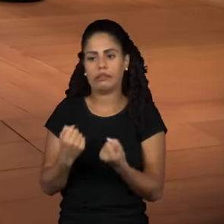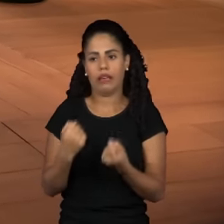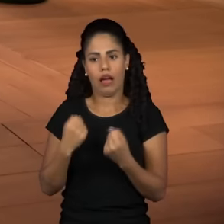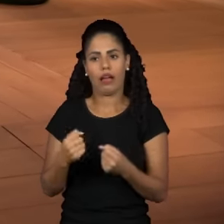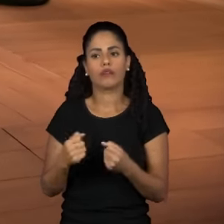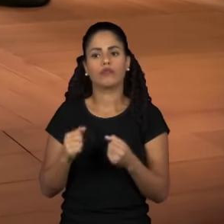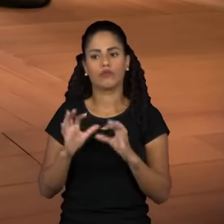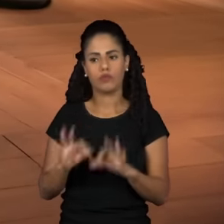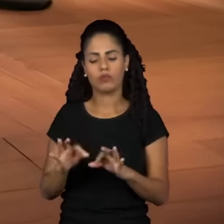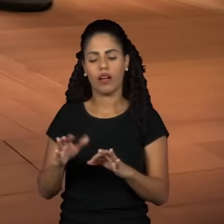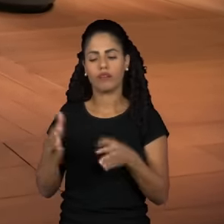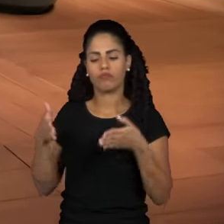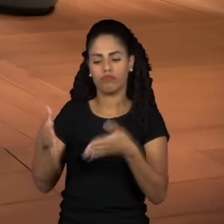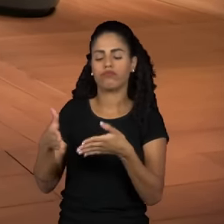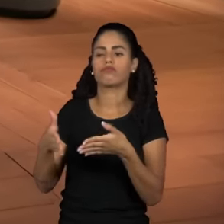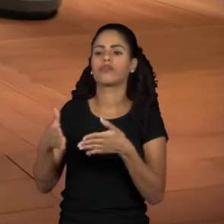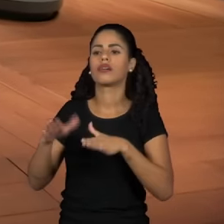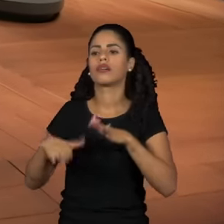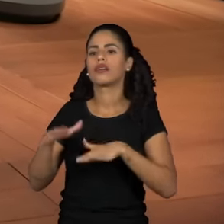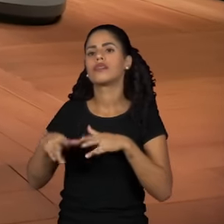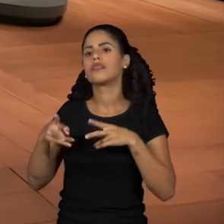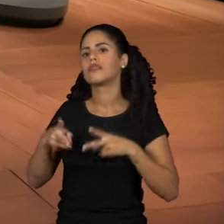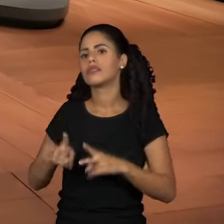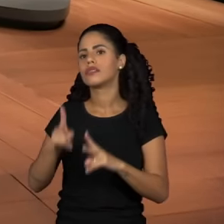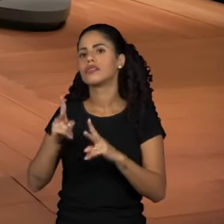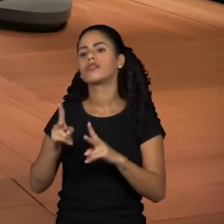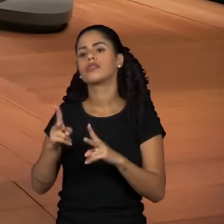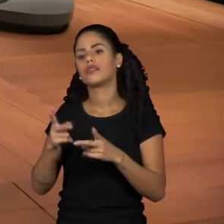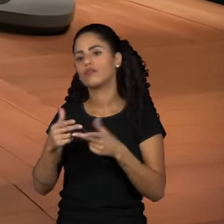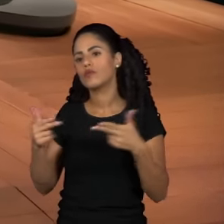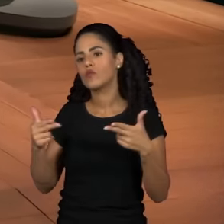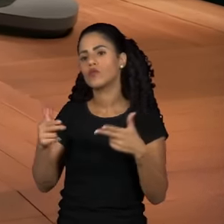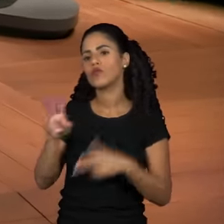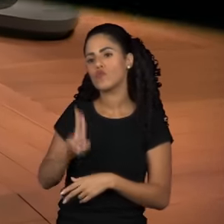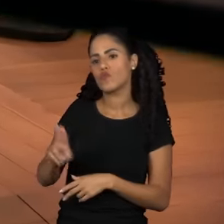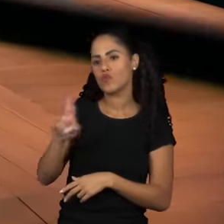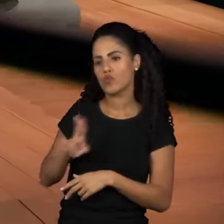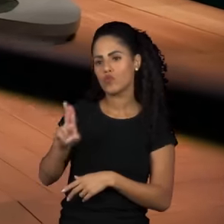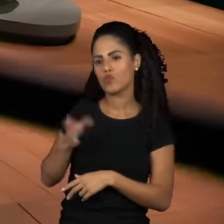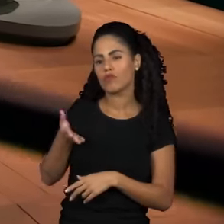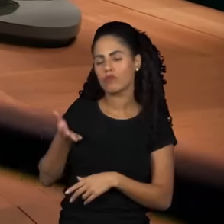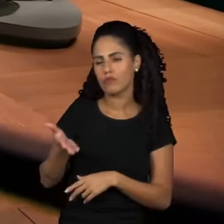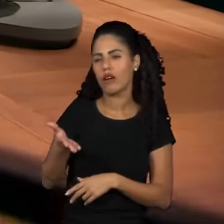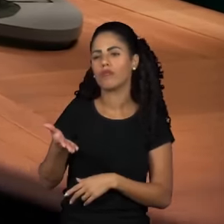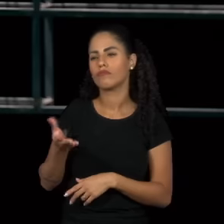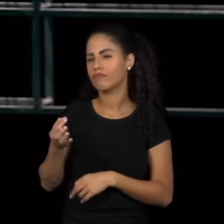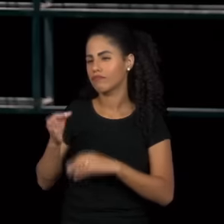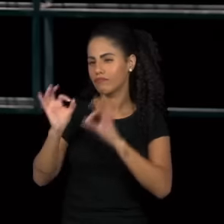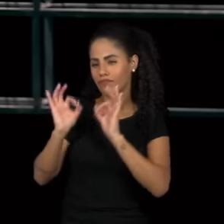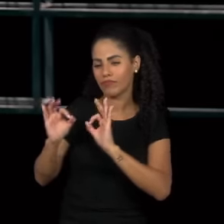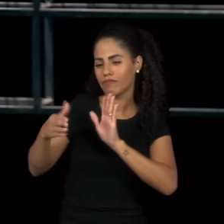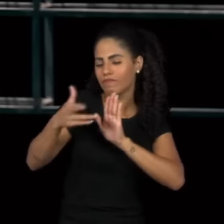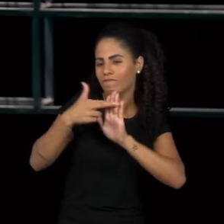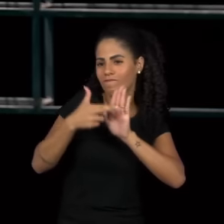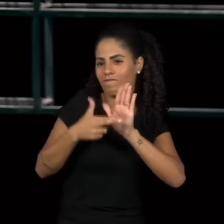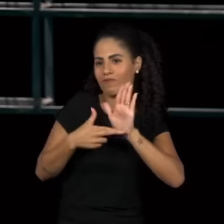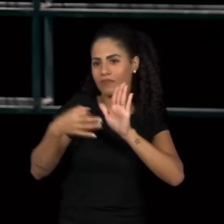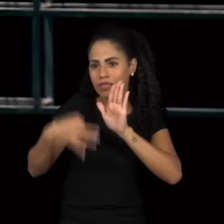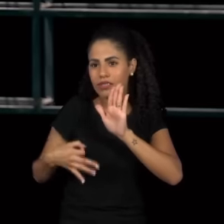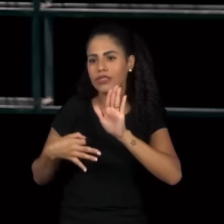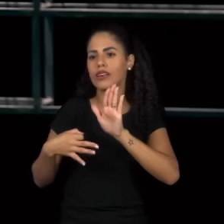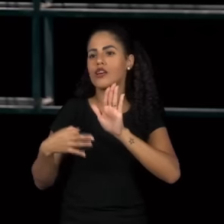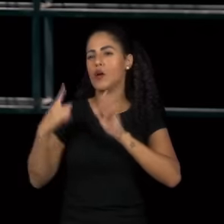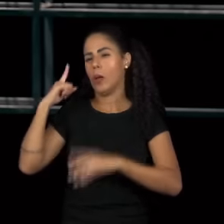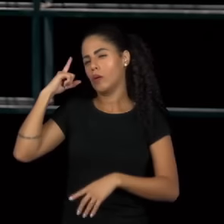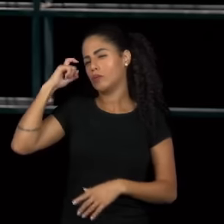aquela disciplina, assim. Ele sempre foi... Ele usava essa disciplina como uma regra que era intransponível. O que era